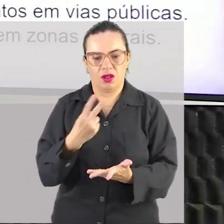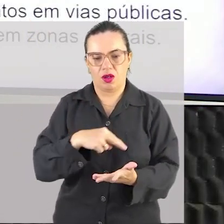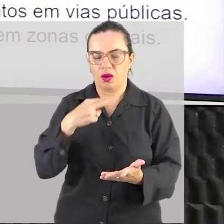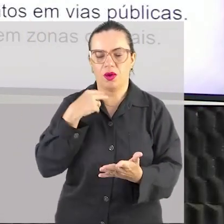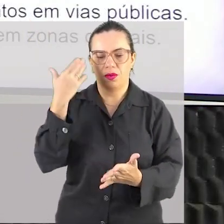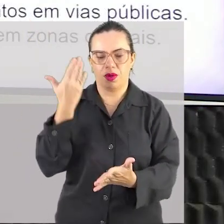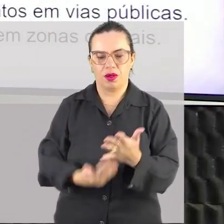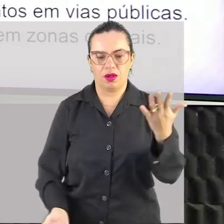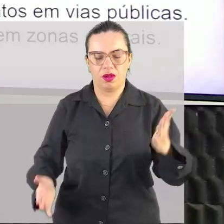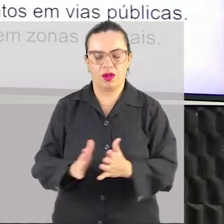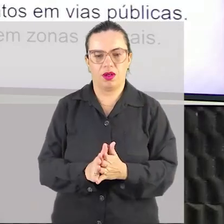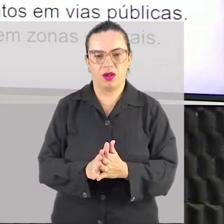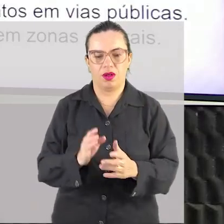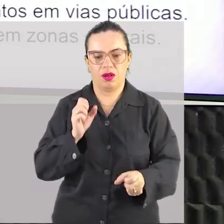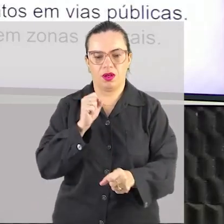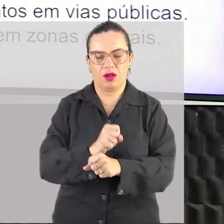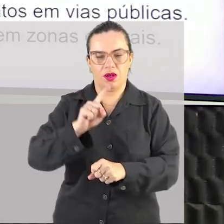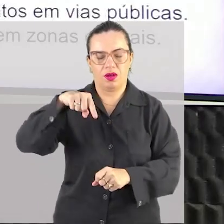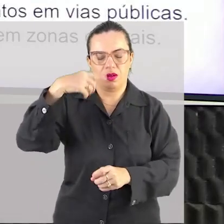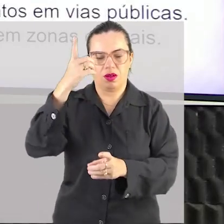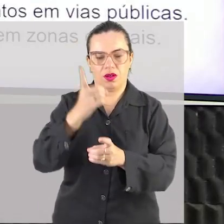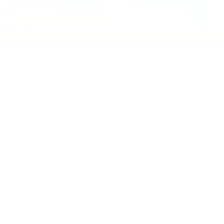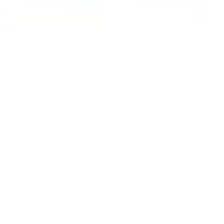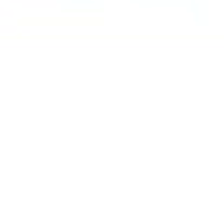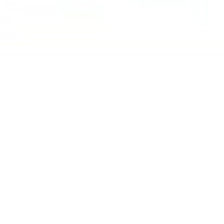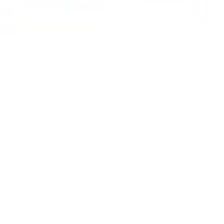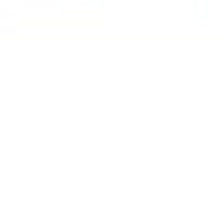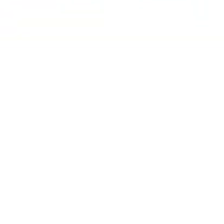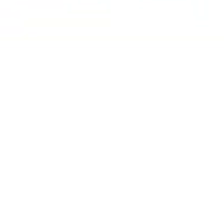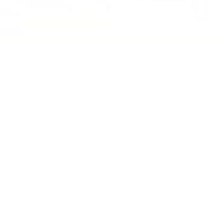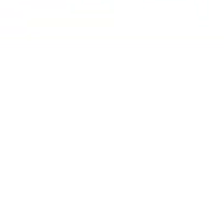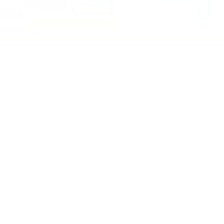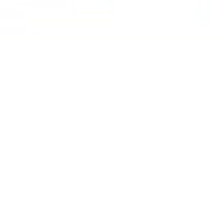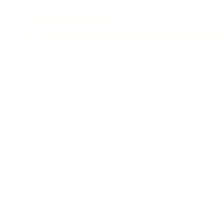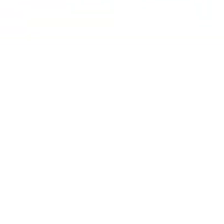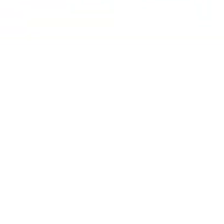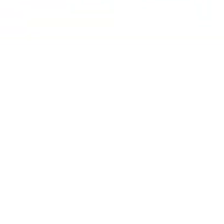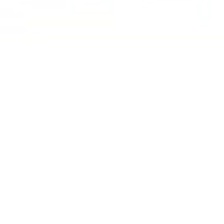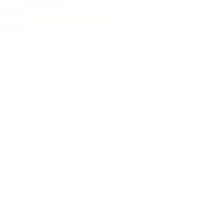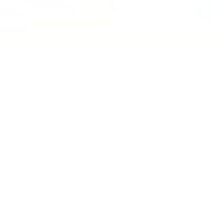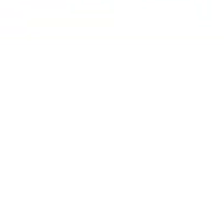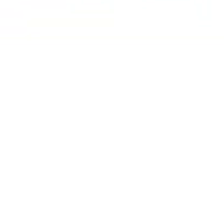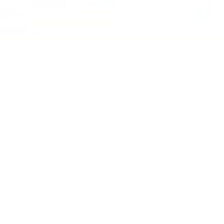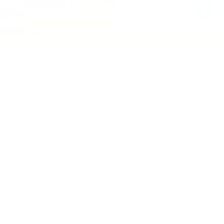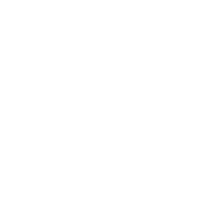fico por aqui e te vejo na próxima aula hein tchau tchau i